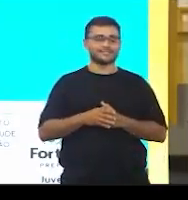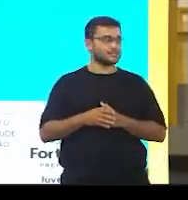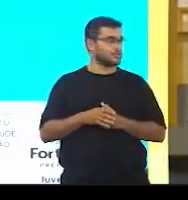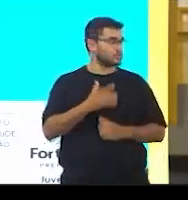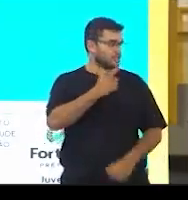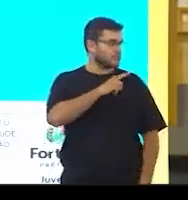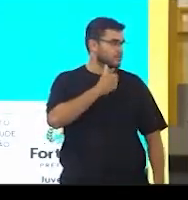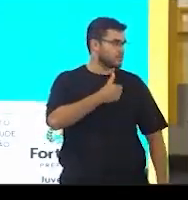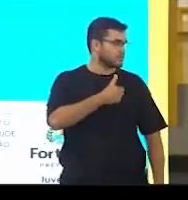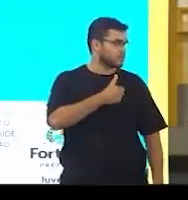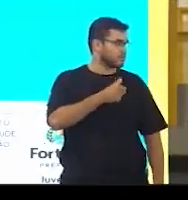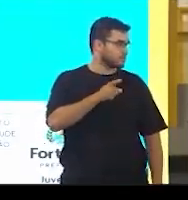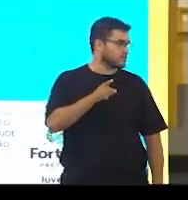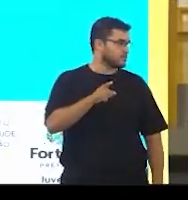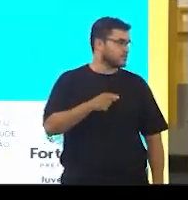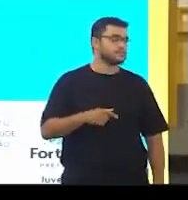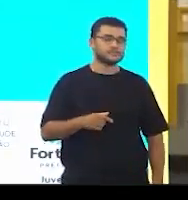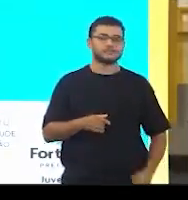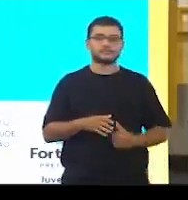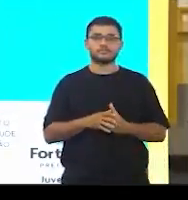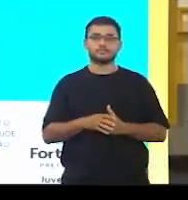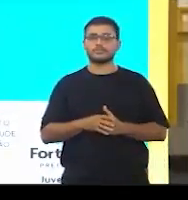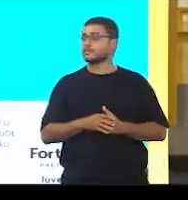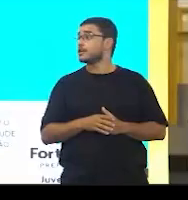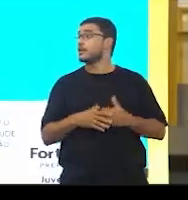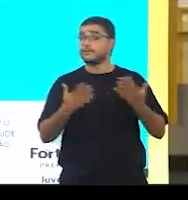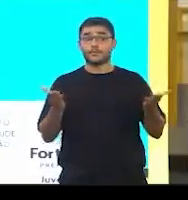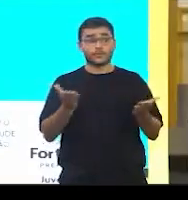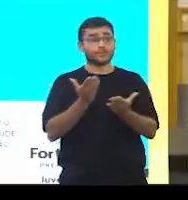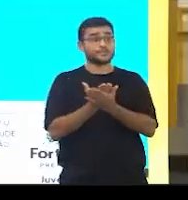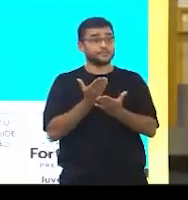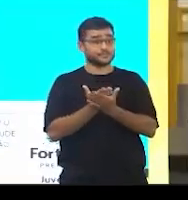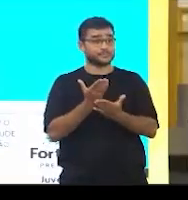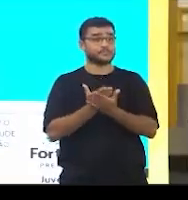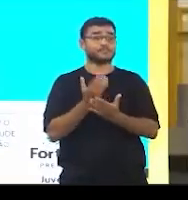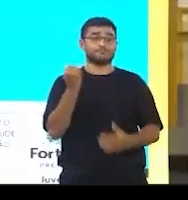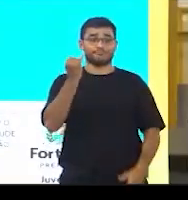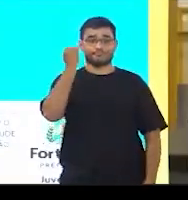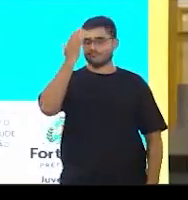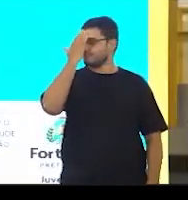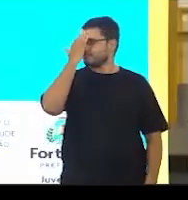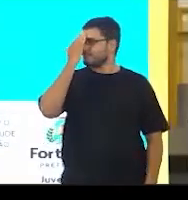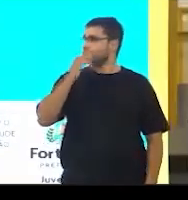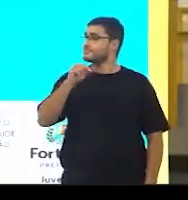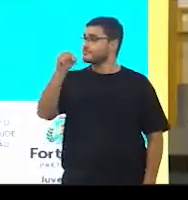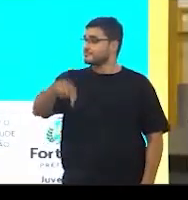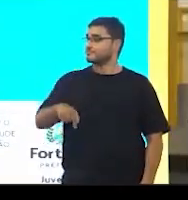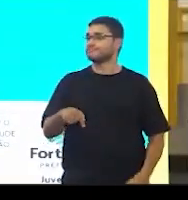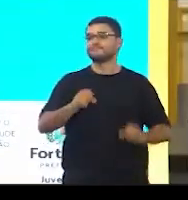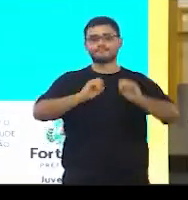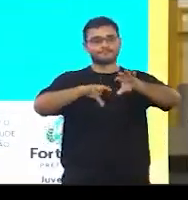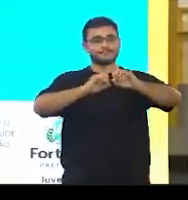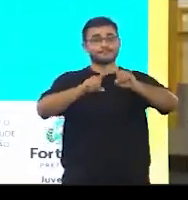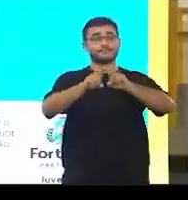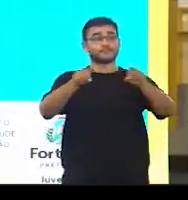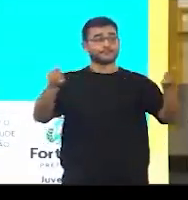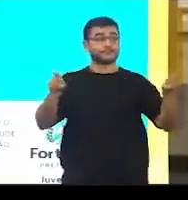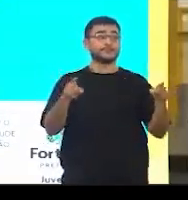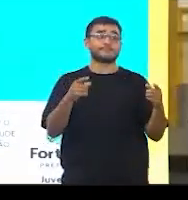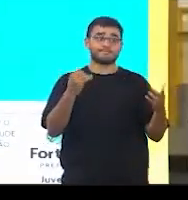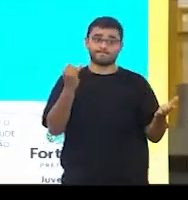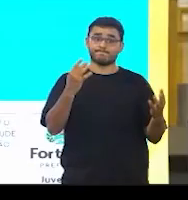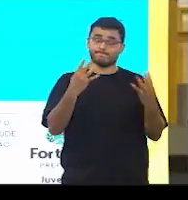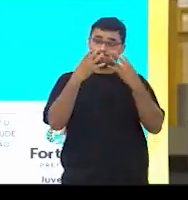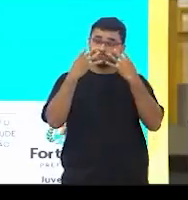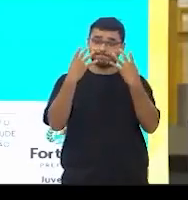Você não pode perder nada dessa aula, que essa aula vai ser um divisor de águas na sua vida educacional. Professor, por que você